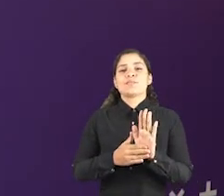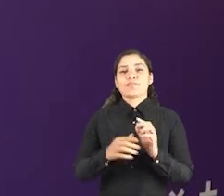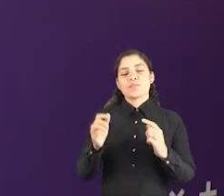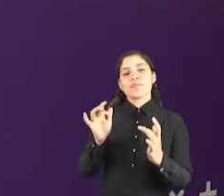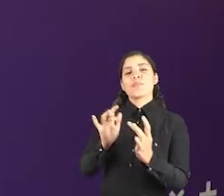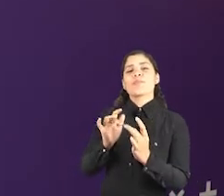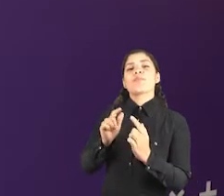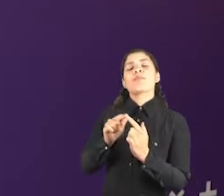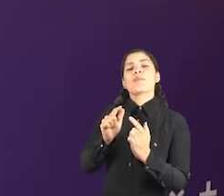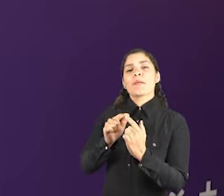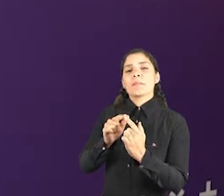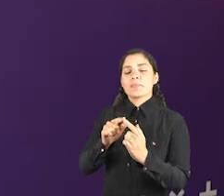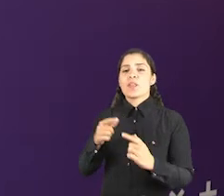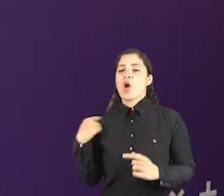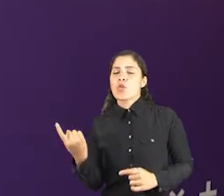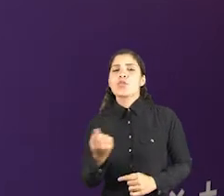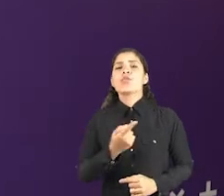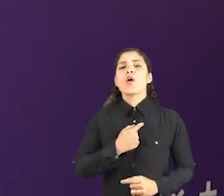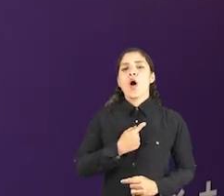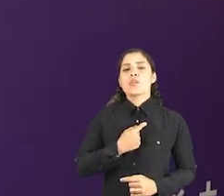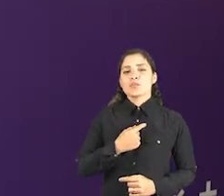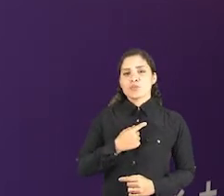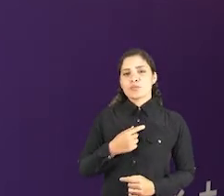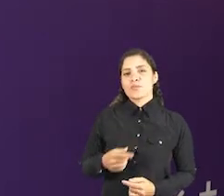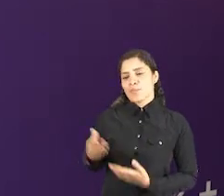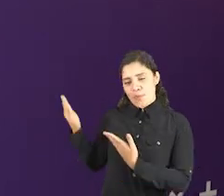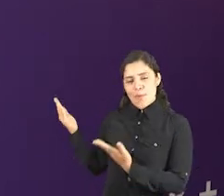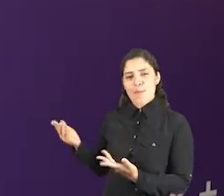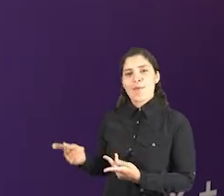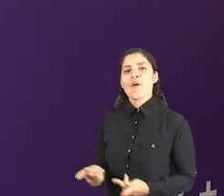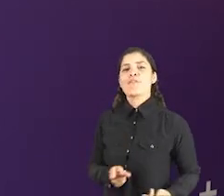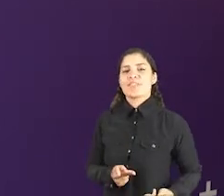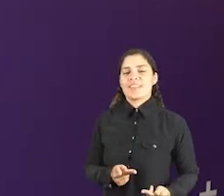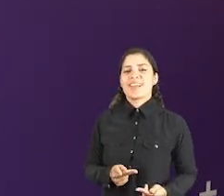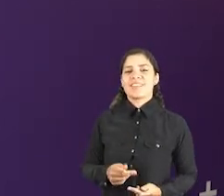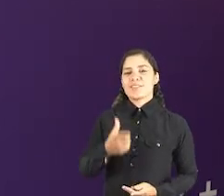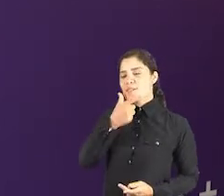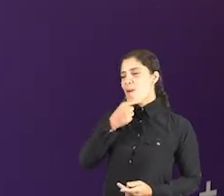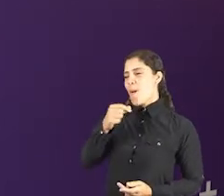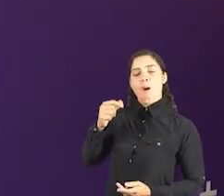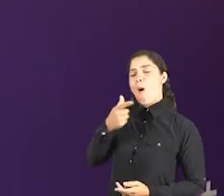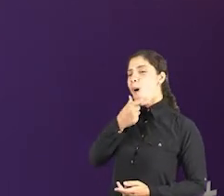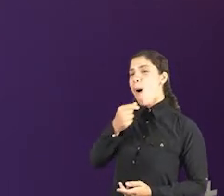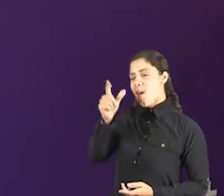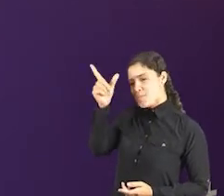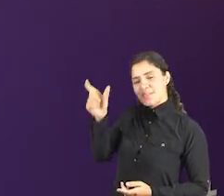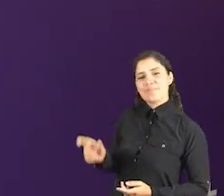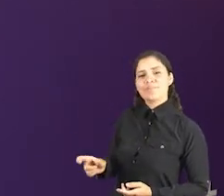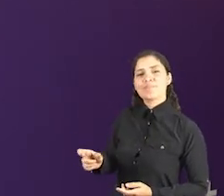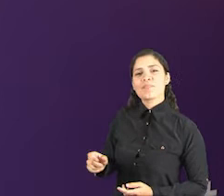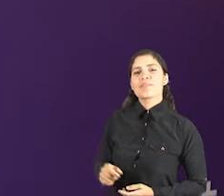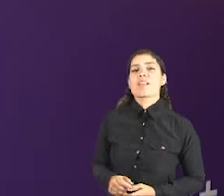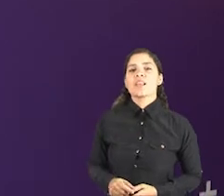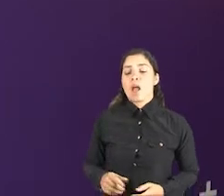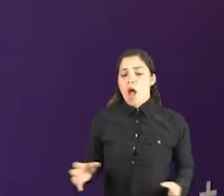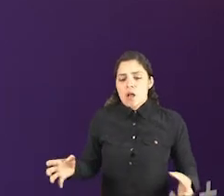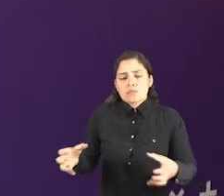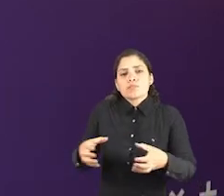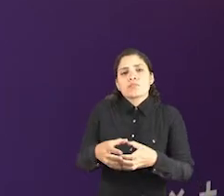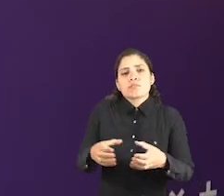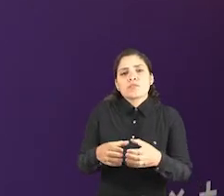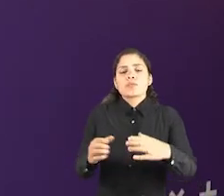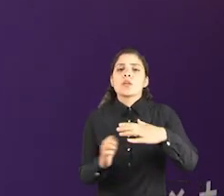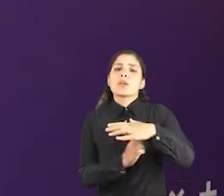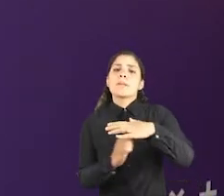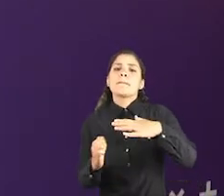nosso próximo convidado está à frente das operações da multinacional sangoban na América Latina a companhia atua